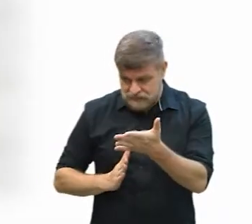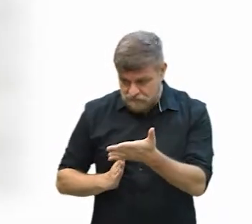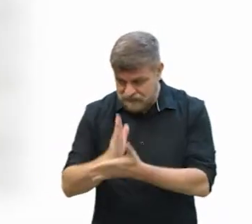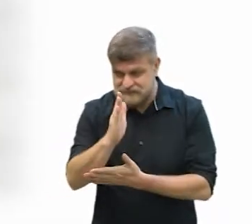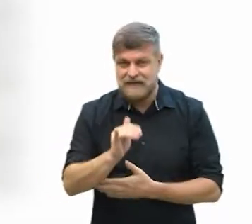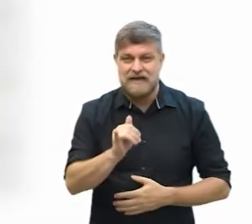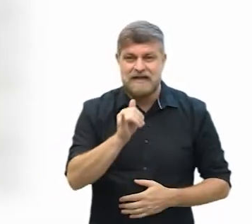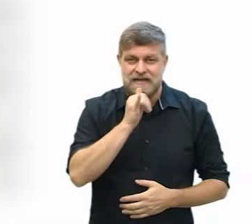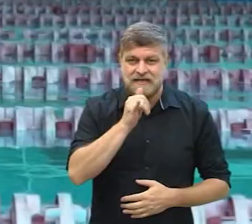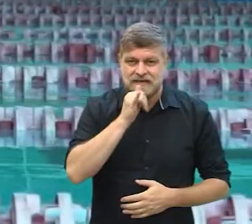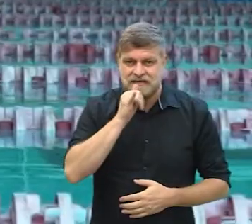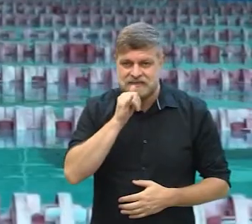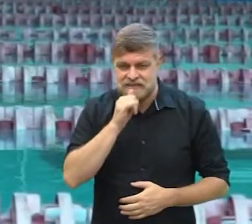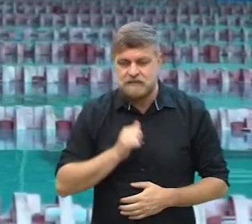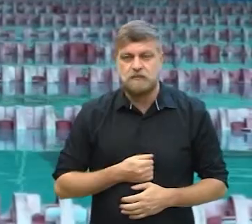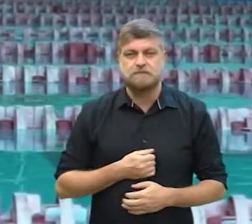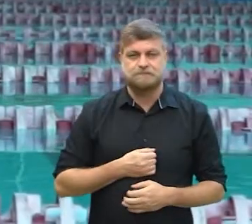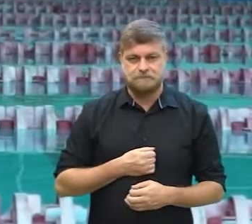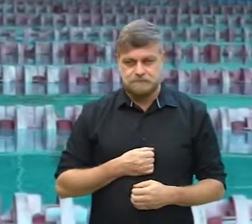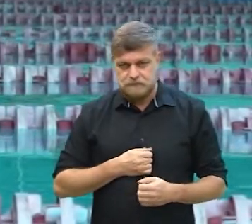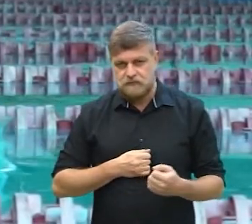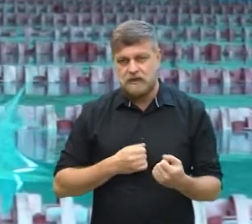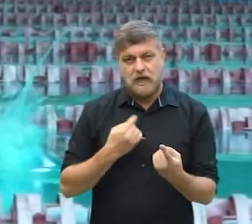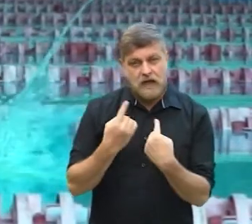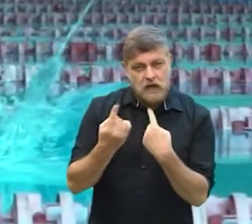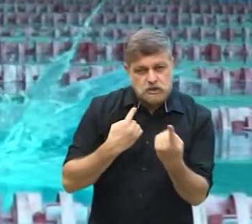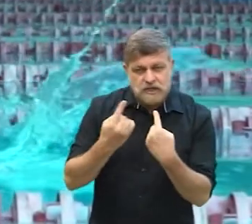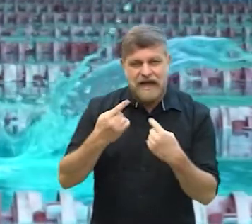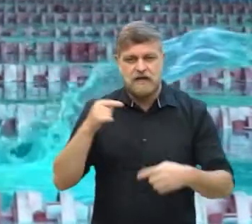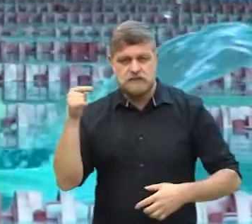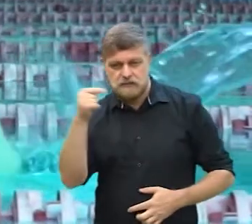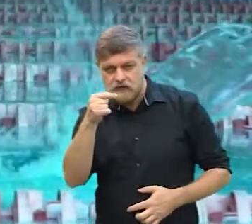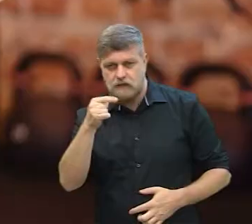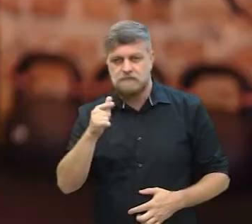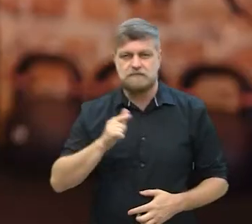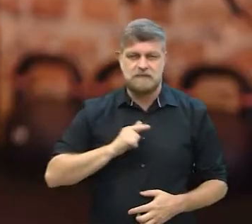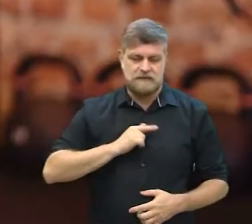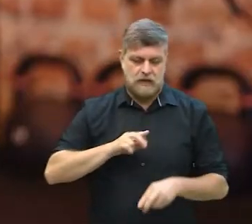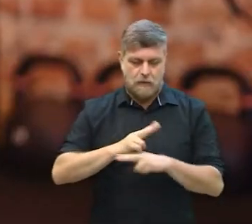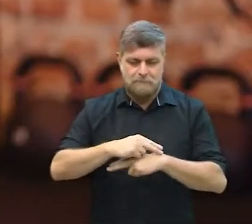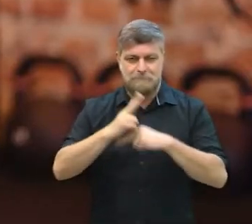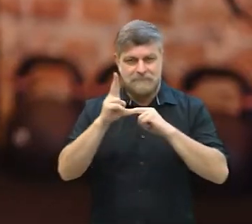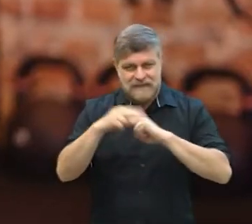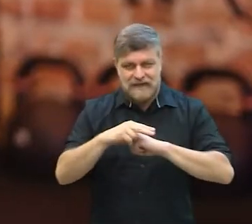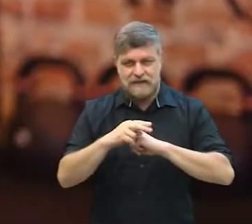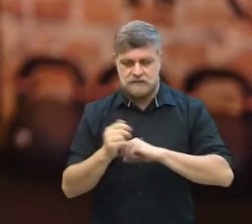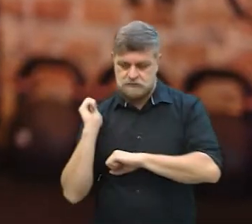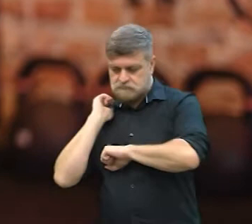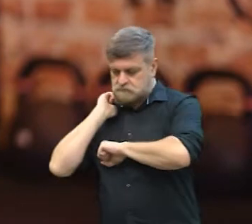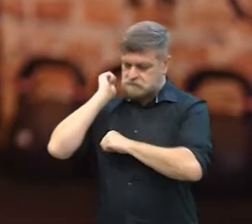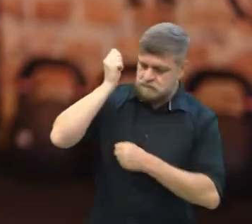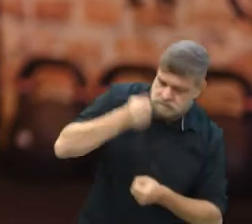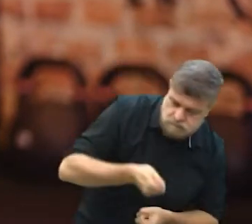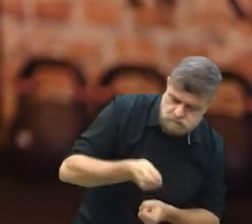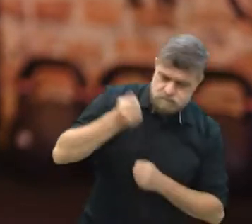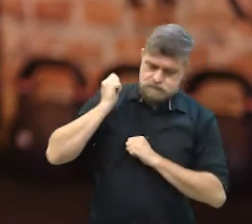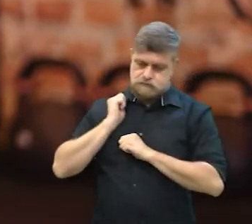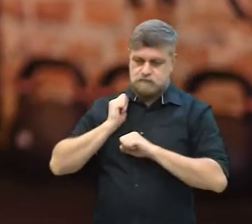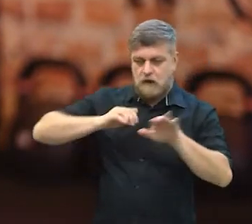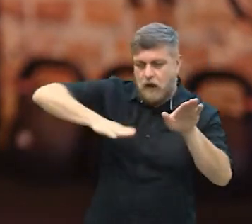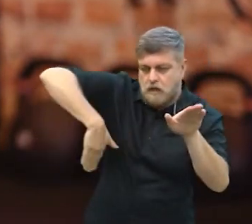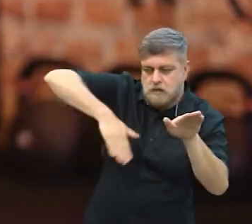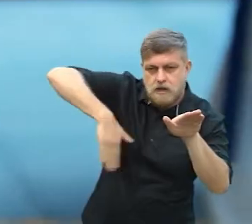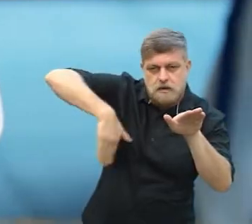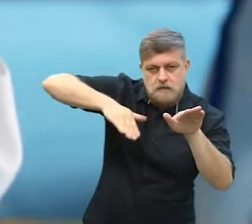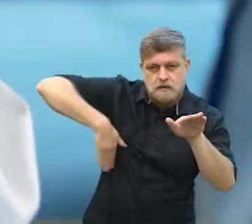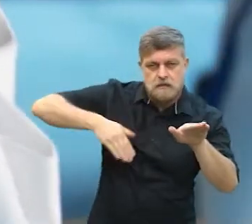as atividades como ginástica artística, rítmica, natação, pilates, artes marciais,